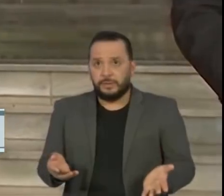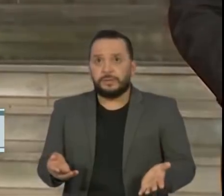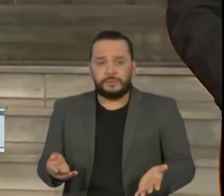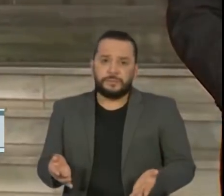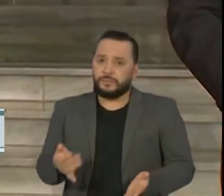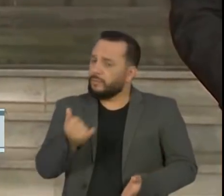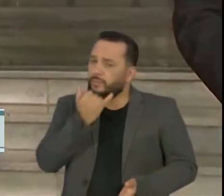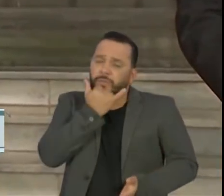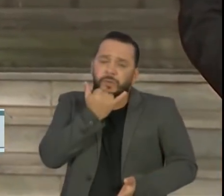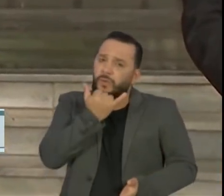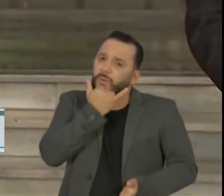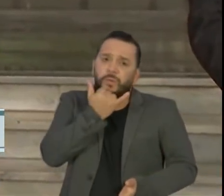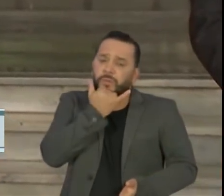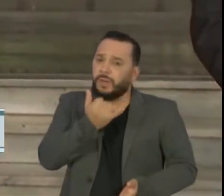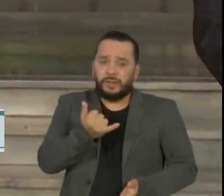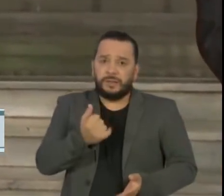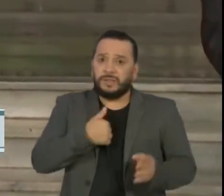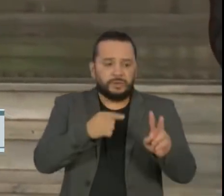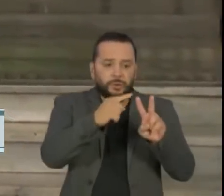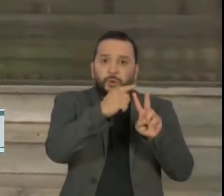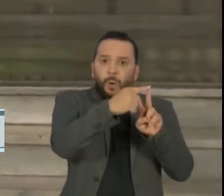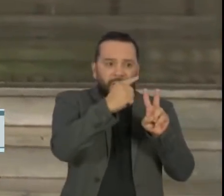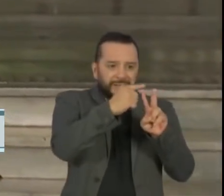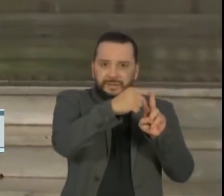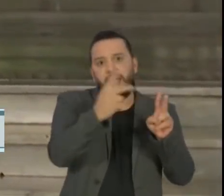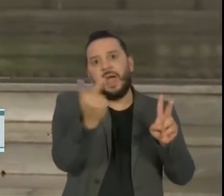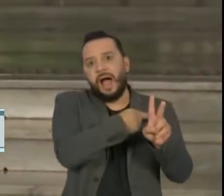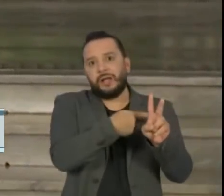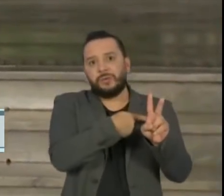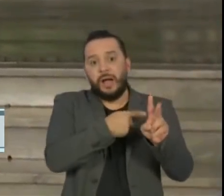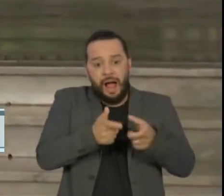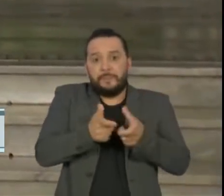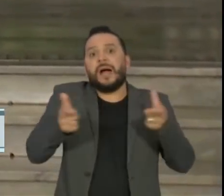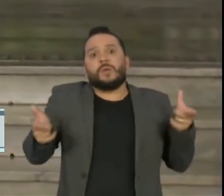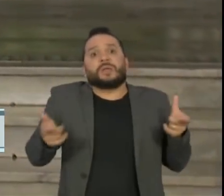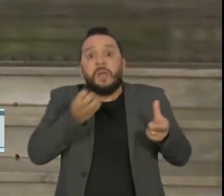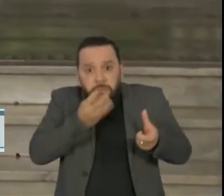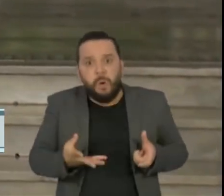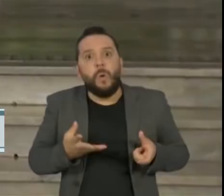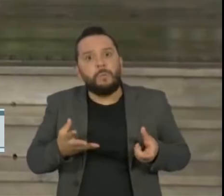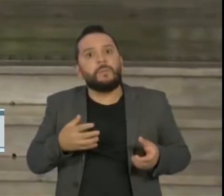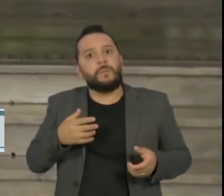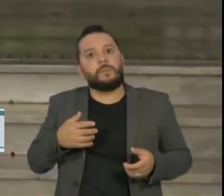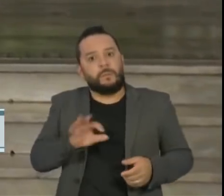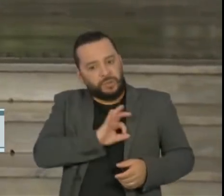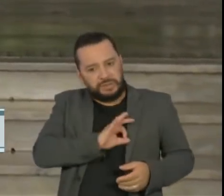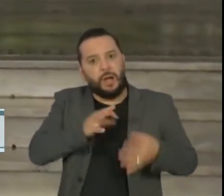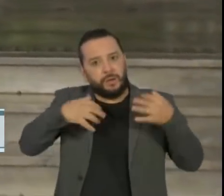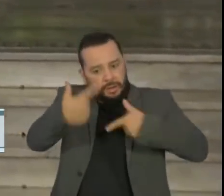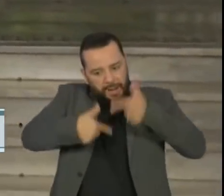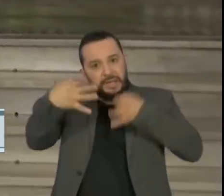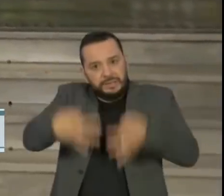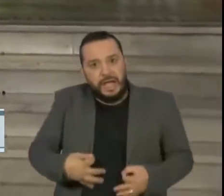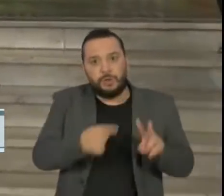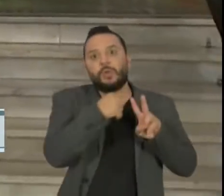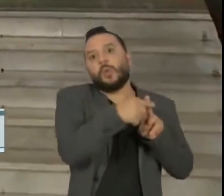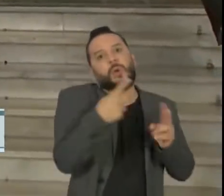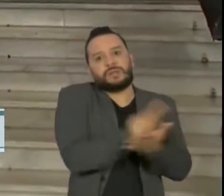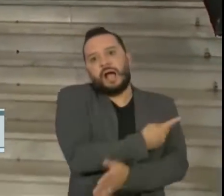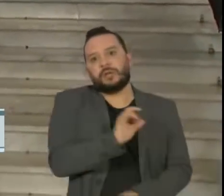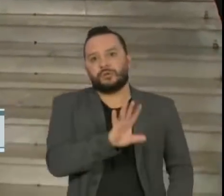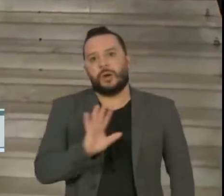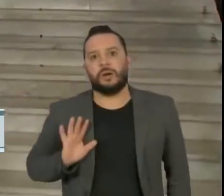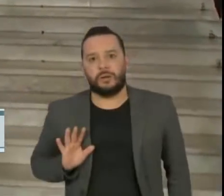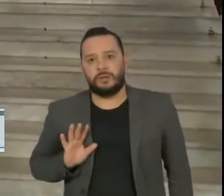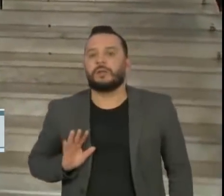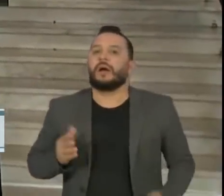vão comprometer o comportamento de muitos. Bem, a próxima pergunta é da TV Cultura, jornalista Maria Manso.